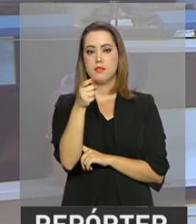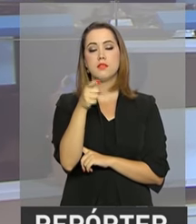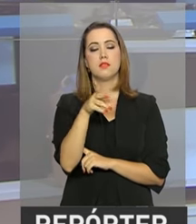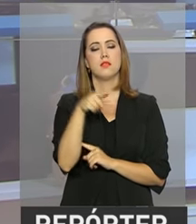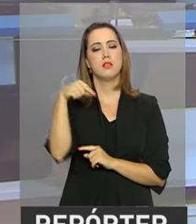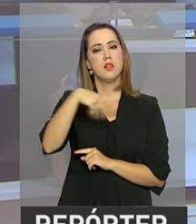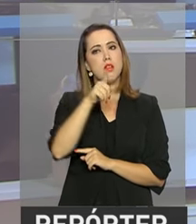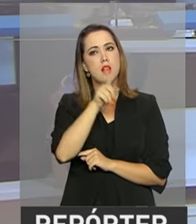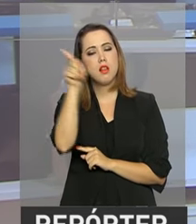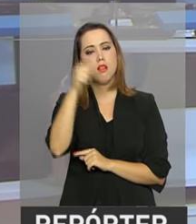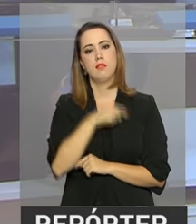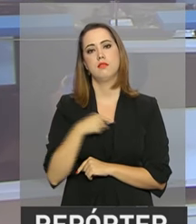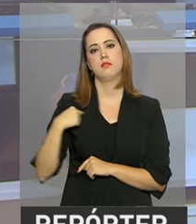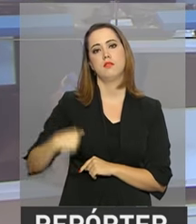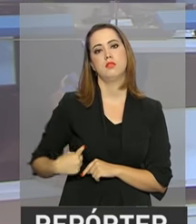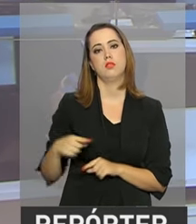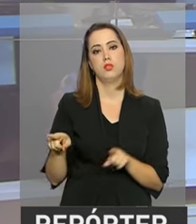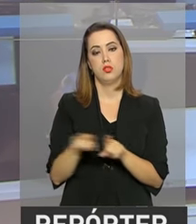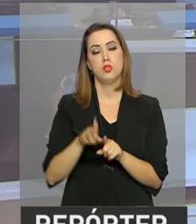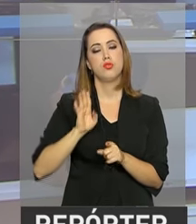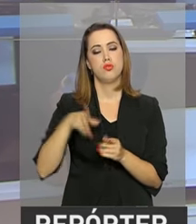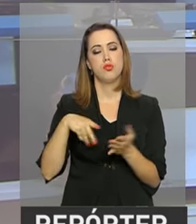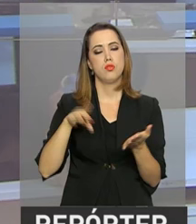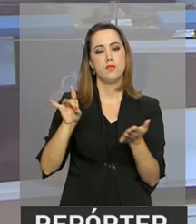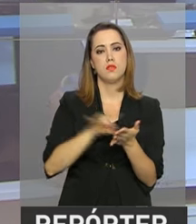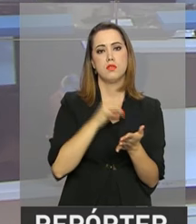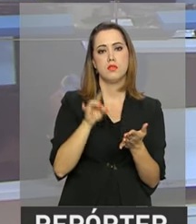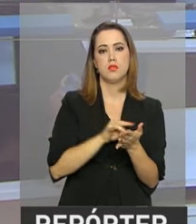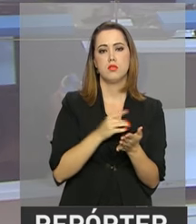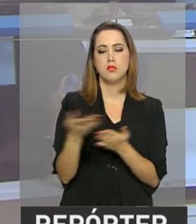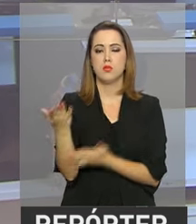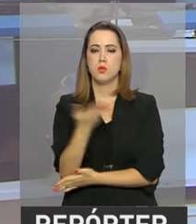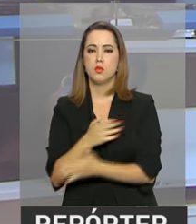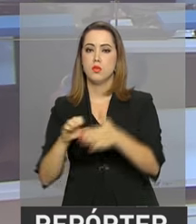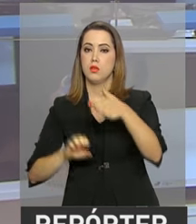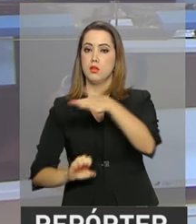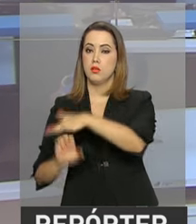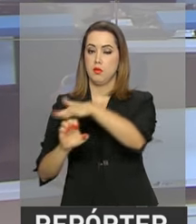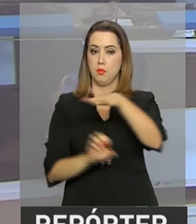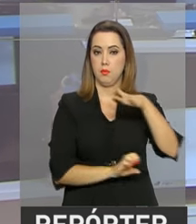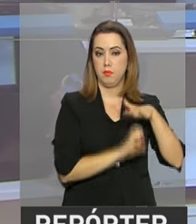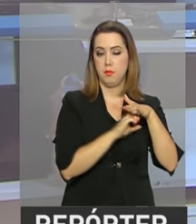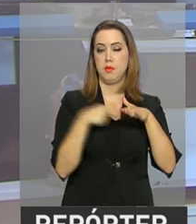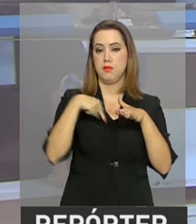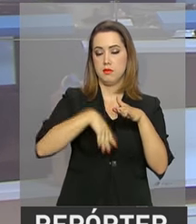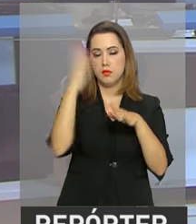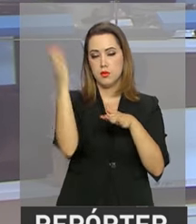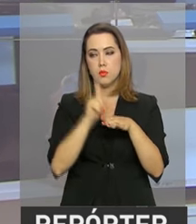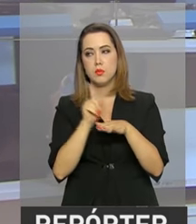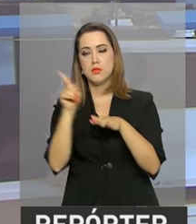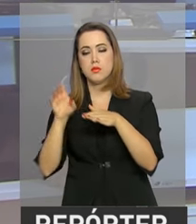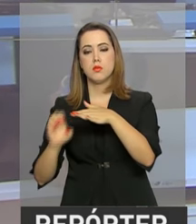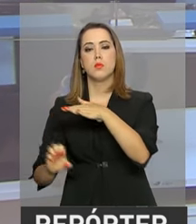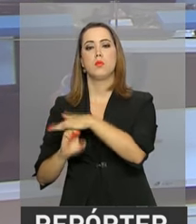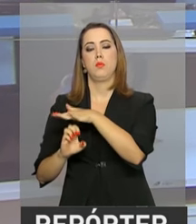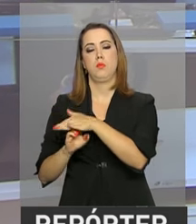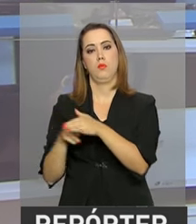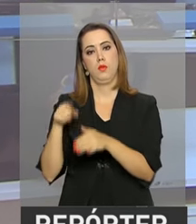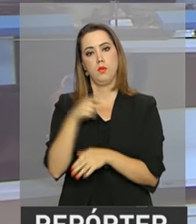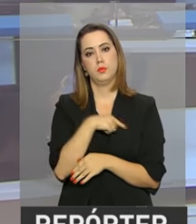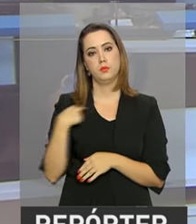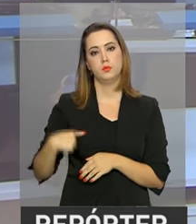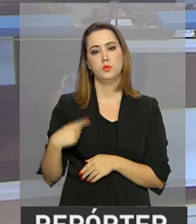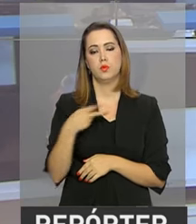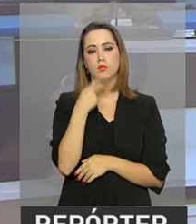empresas chinesas e companhias brasileiras, como a Embraer e a Petrobras. O embaixador brasileiro na China, Marcos Caramuru, falou sobre a